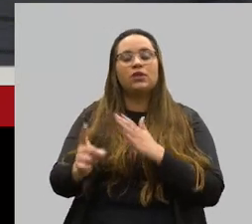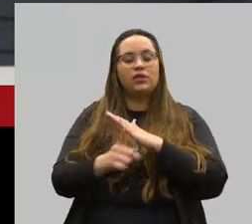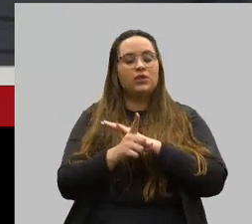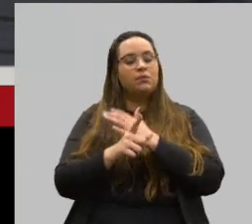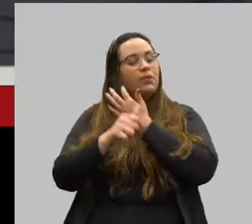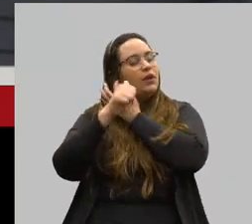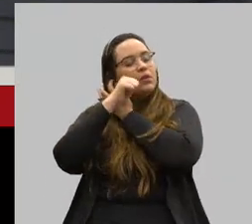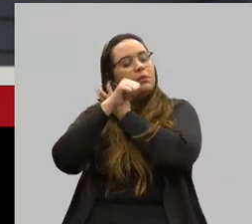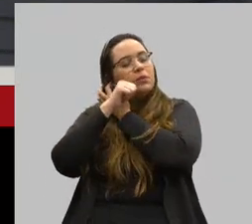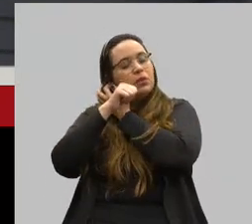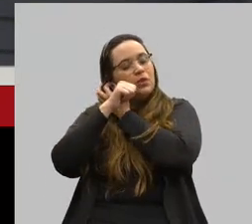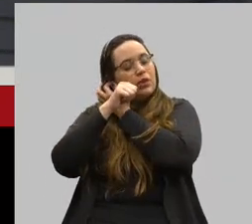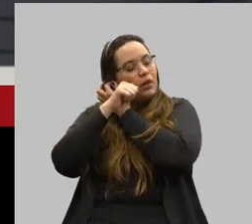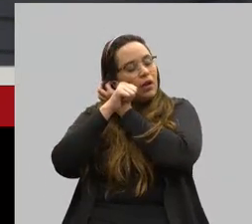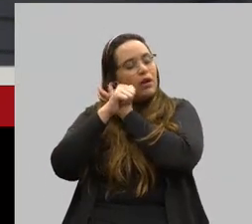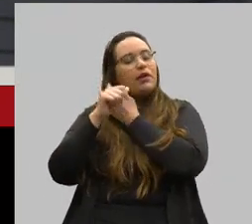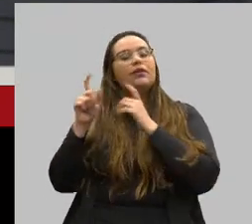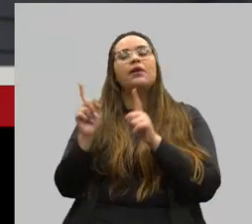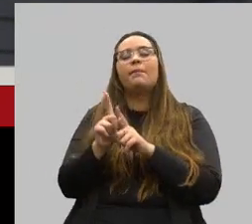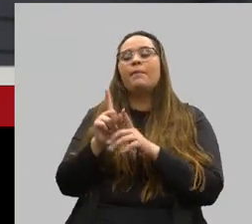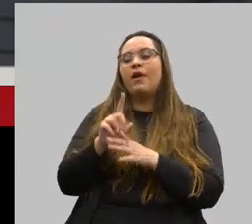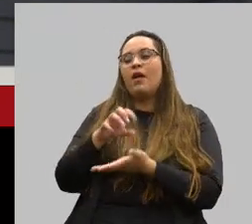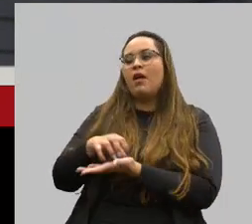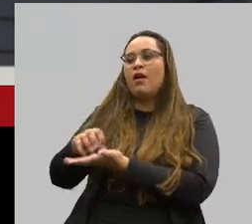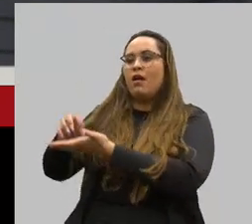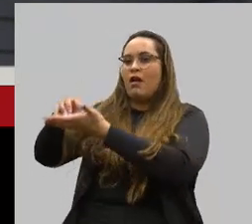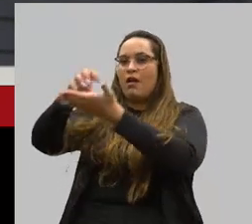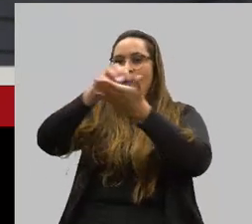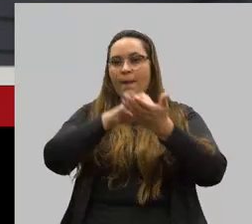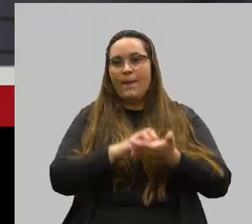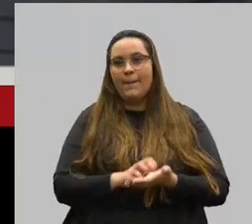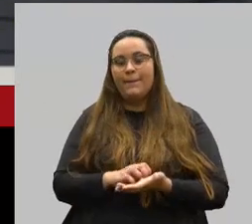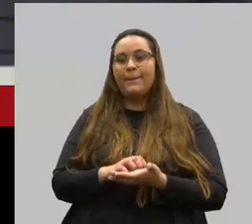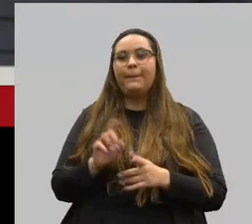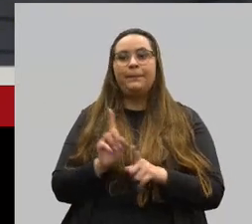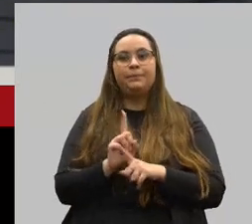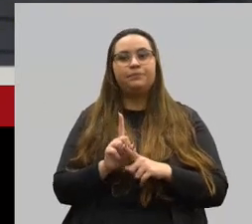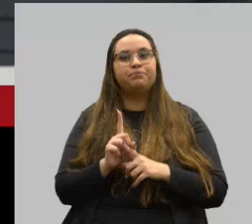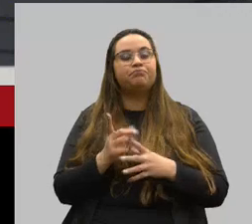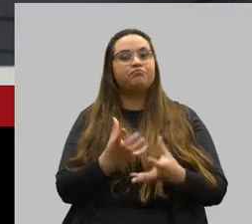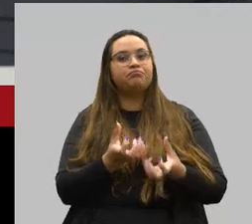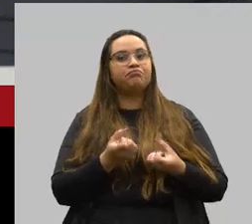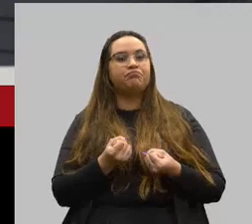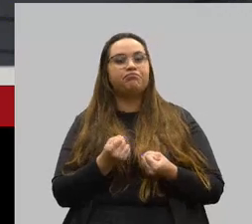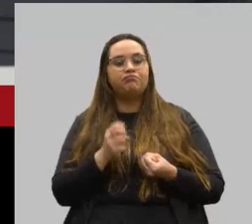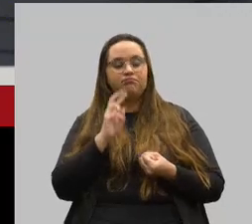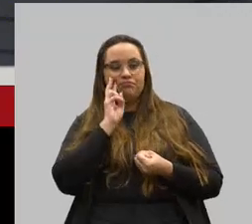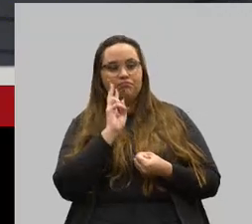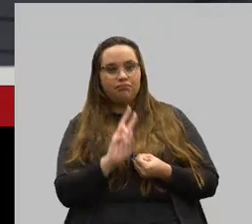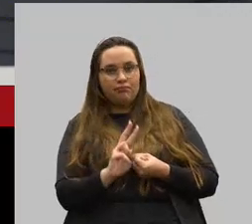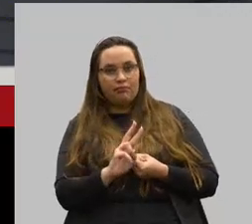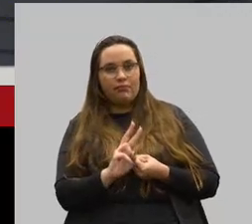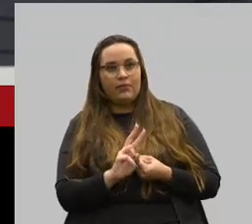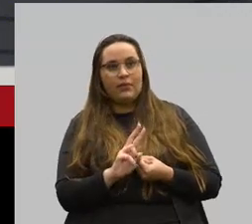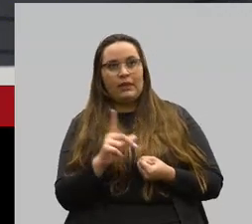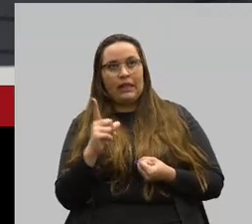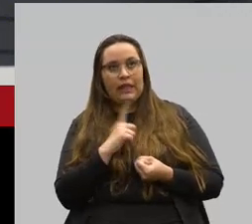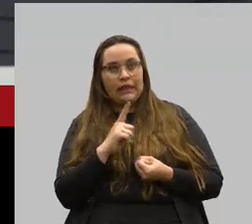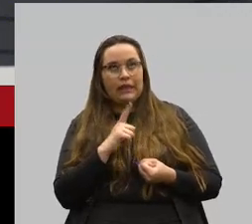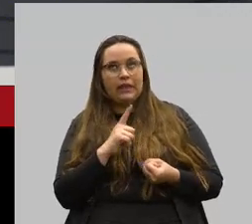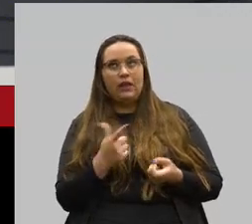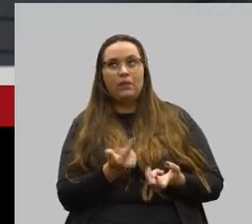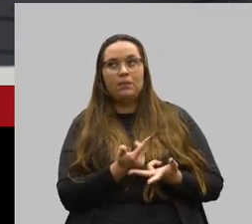que não sejam sedes de Regional né mas que a gente é dentro de um diagnóstico feito a gente verifica tenha índices e que